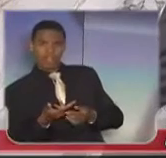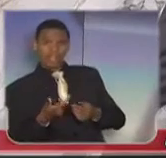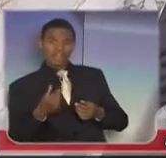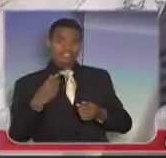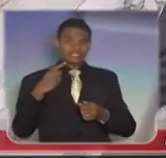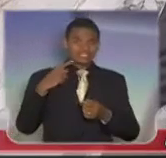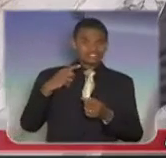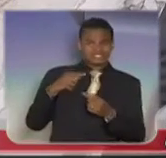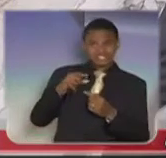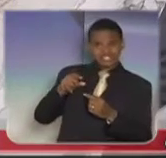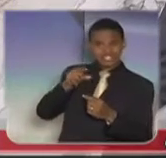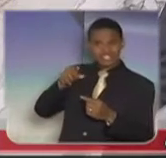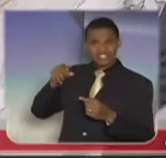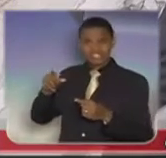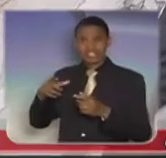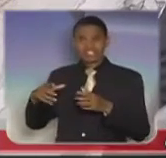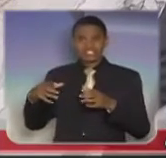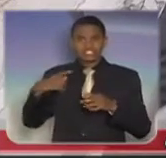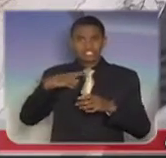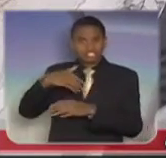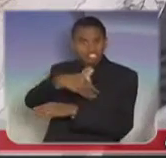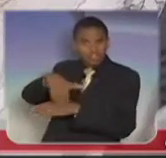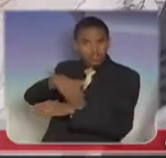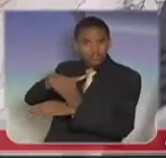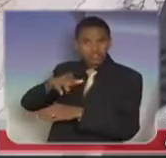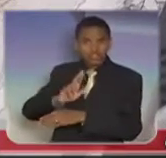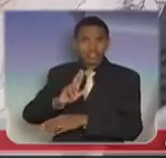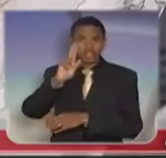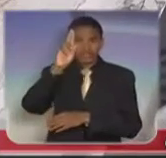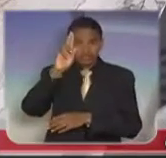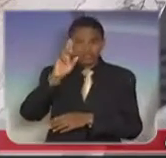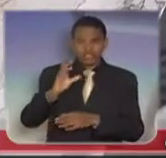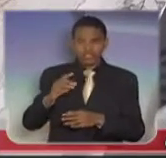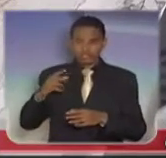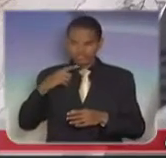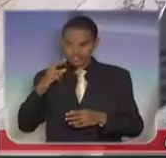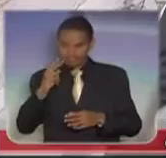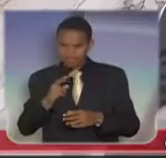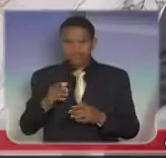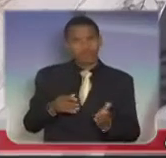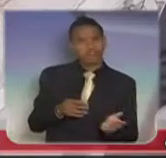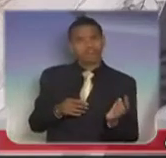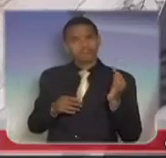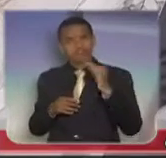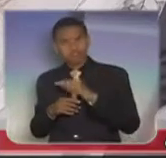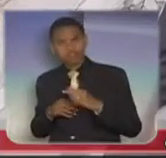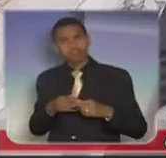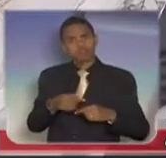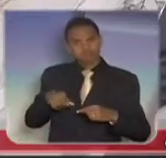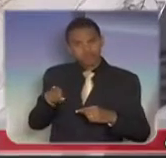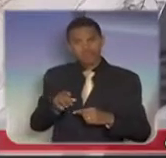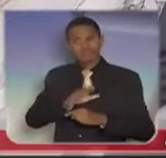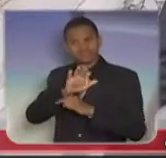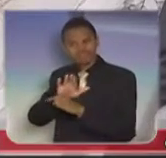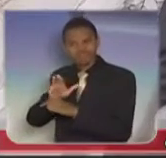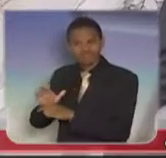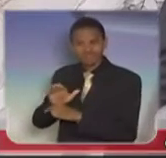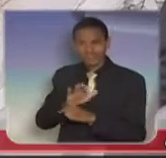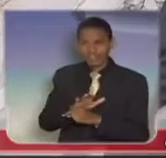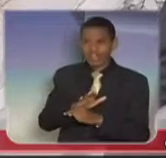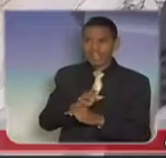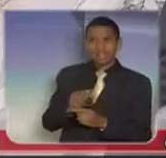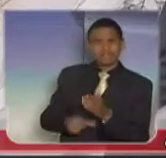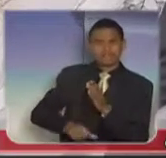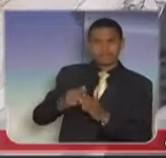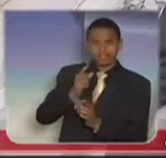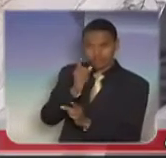de consultar a concessionária da rodoviária na rodovia que já constou constataram o óbito do sargento hercílio e